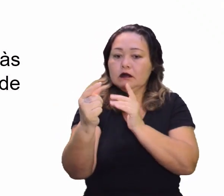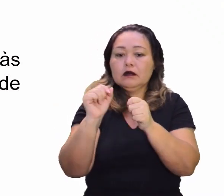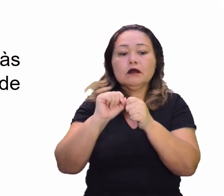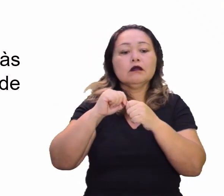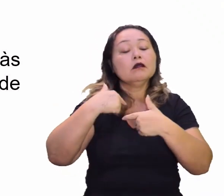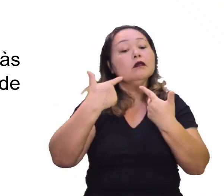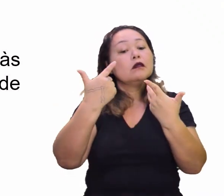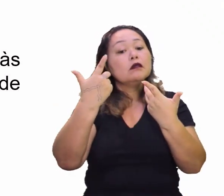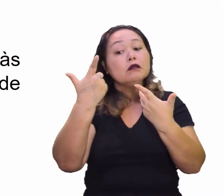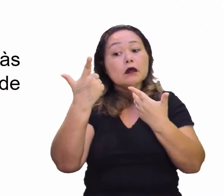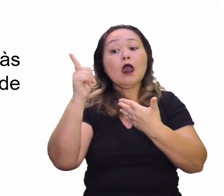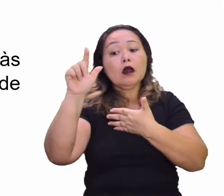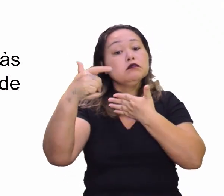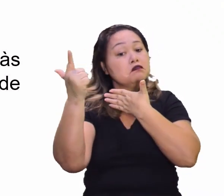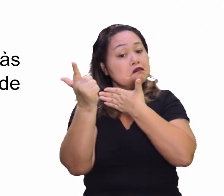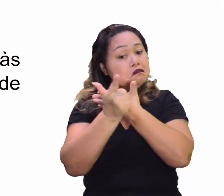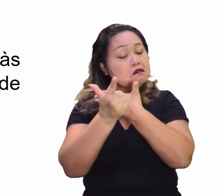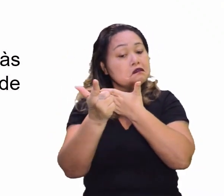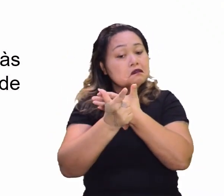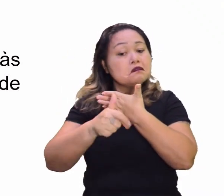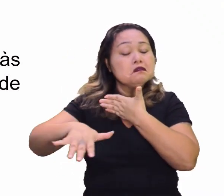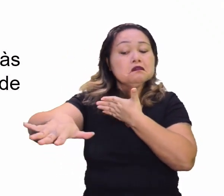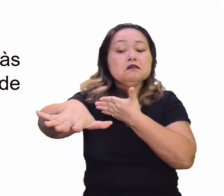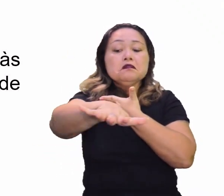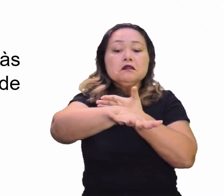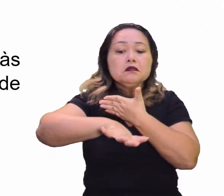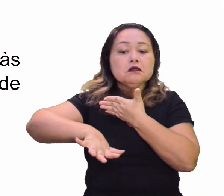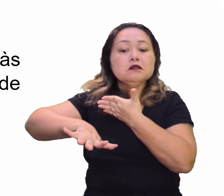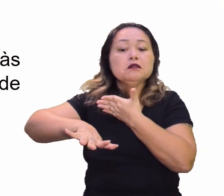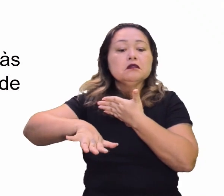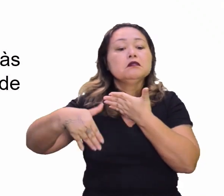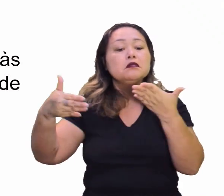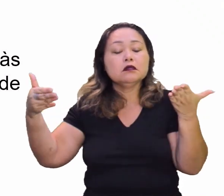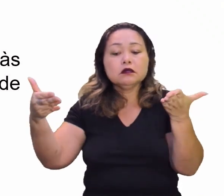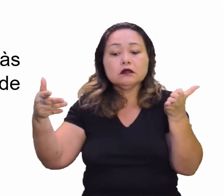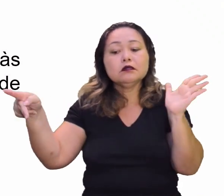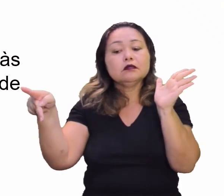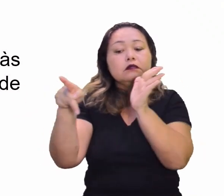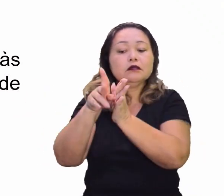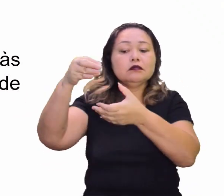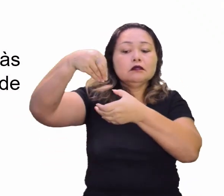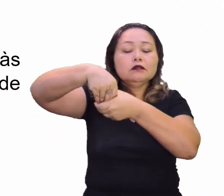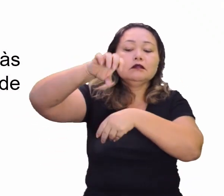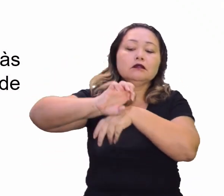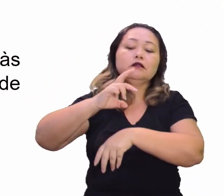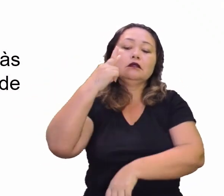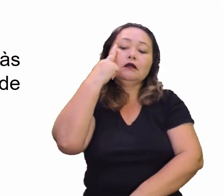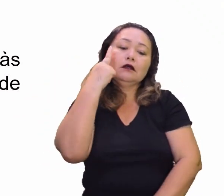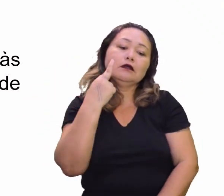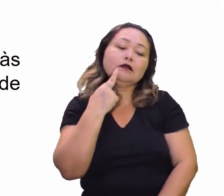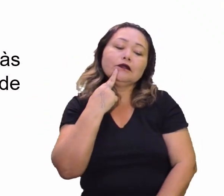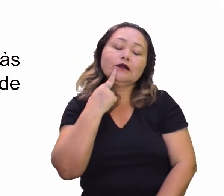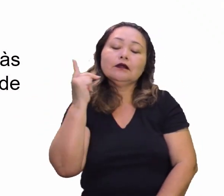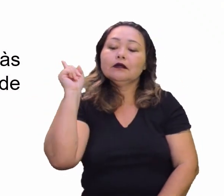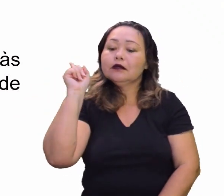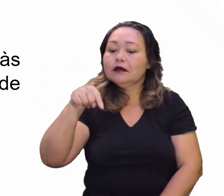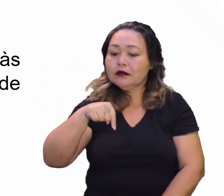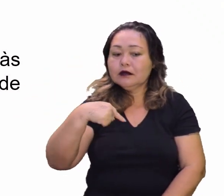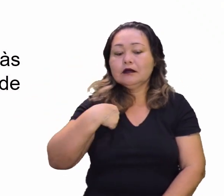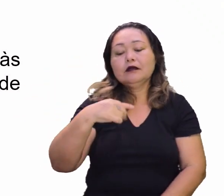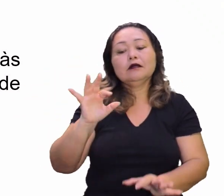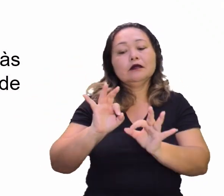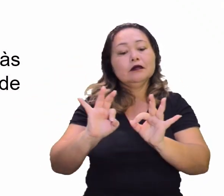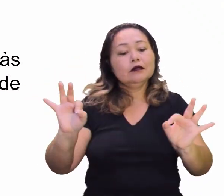XX, desempenharam importante papel na ocupação da área hoje pertencente ao estado de Rondônia.